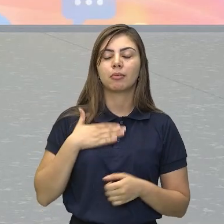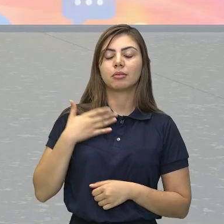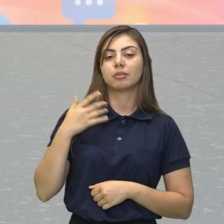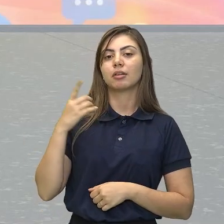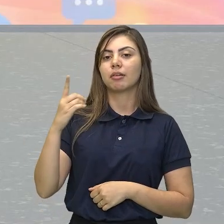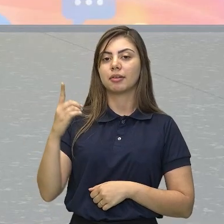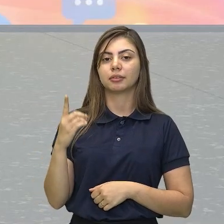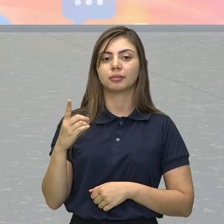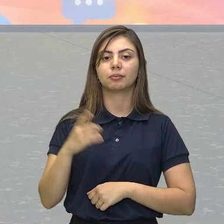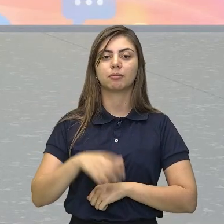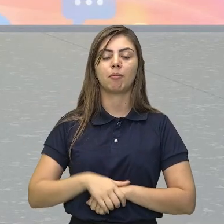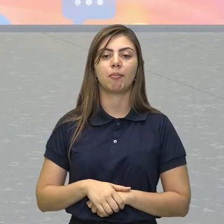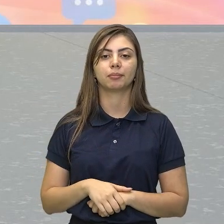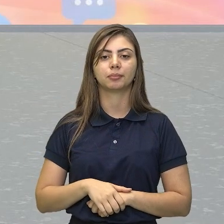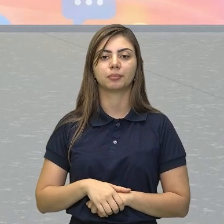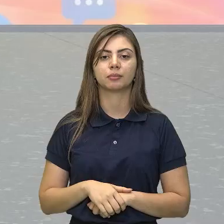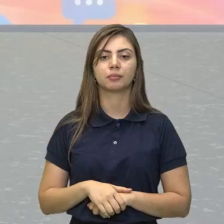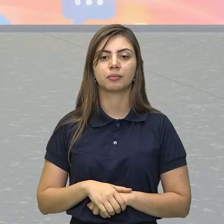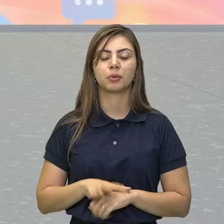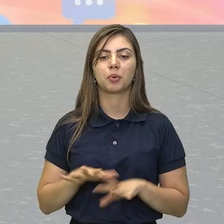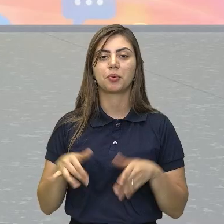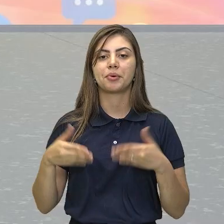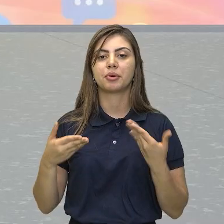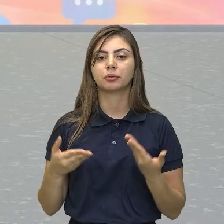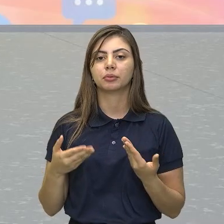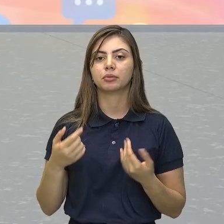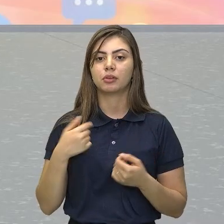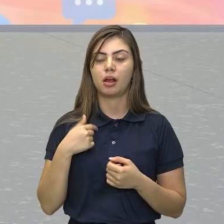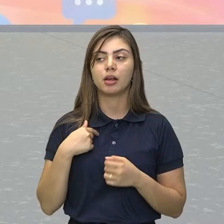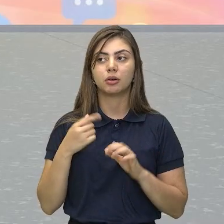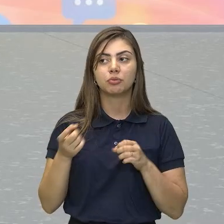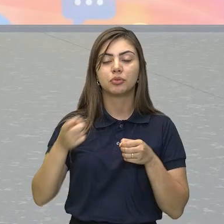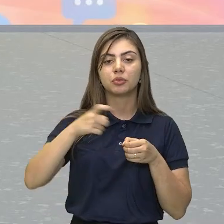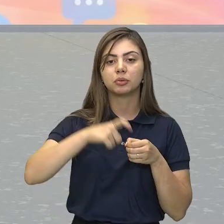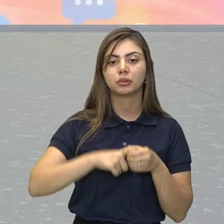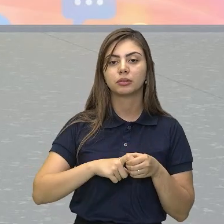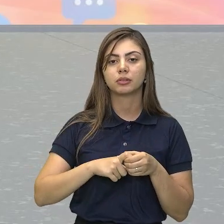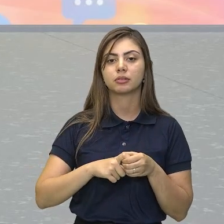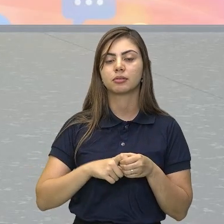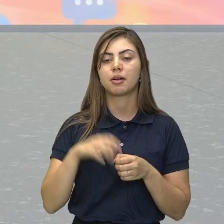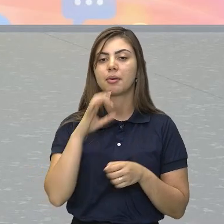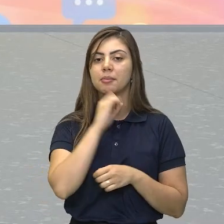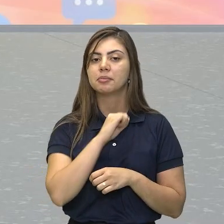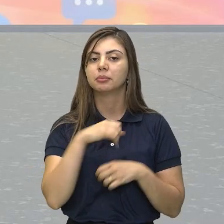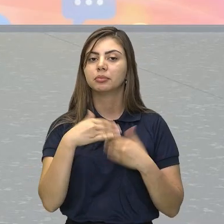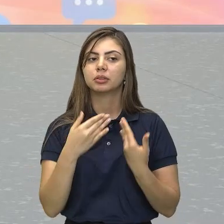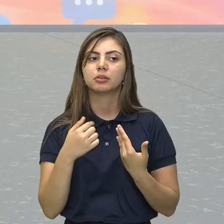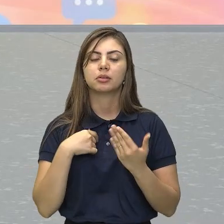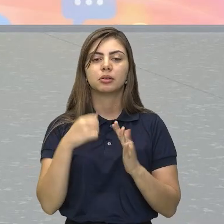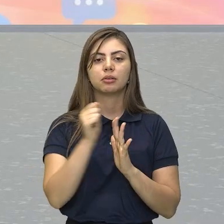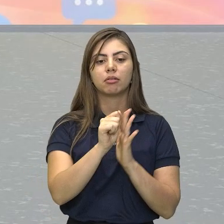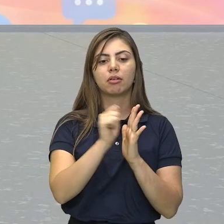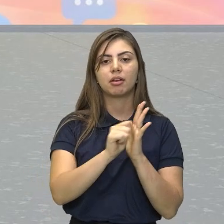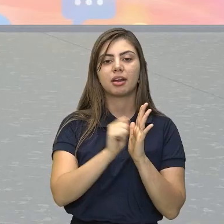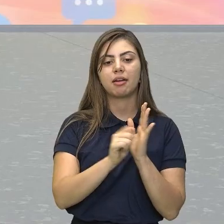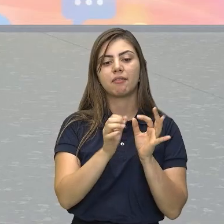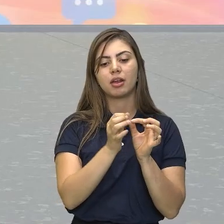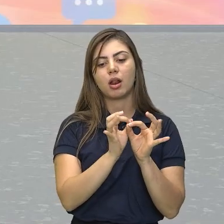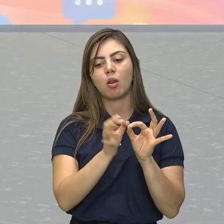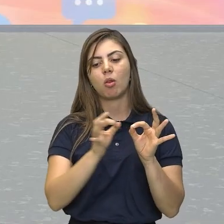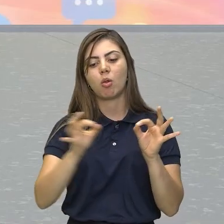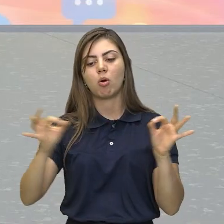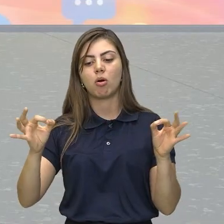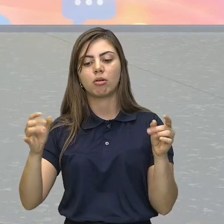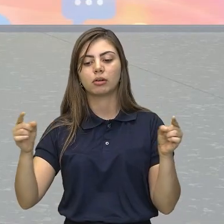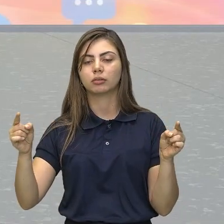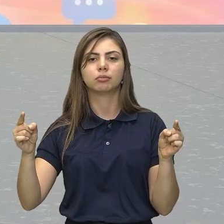Deus, be right back. É tipo assim, eu vou já voltar. Então, ao invés de escrever toda a expressão, as pessoas fazem